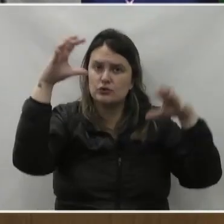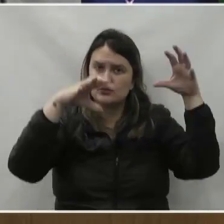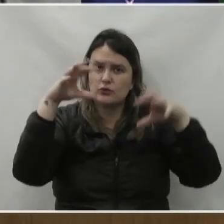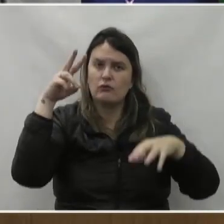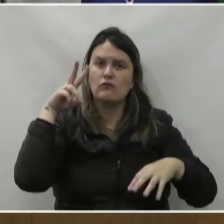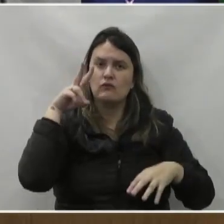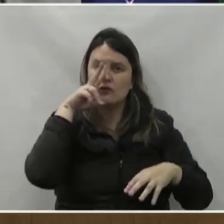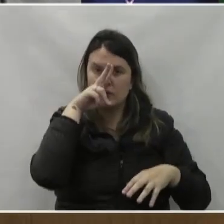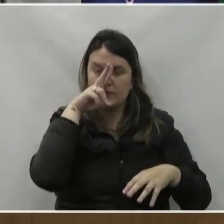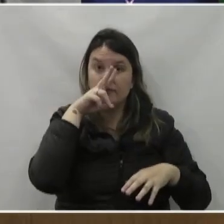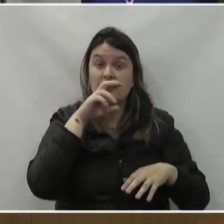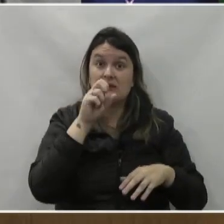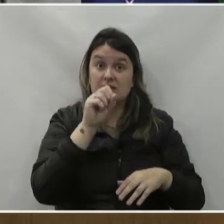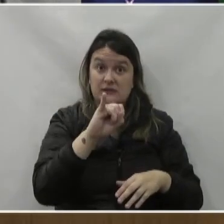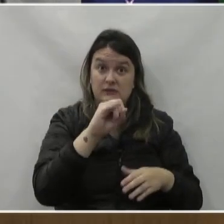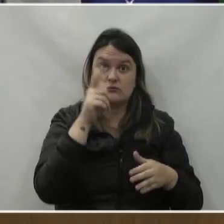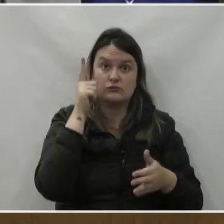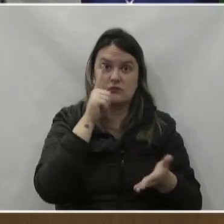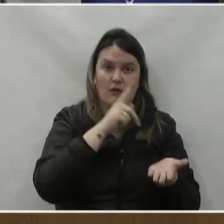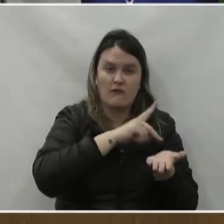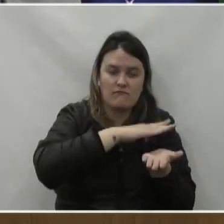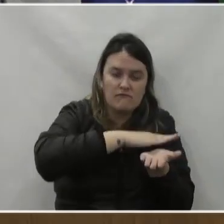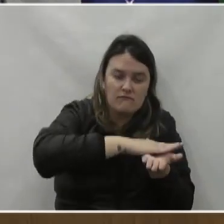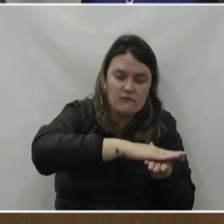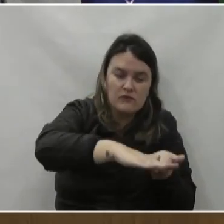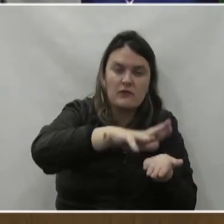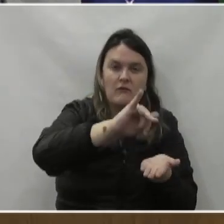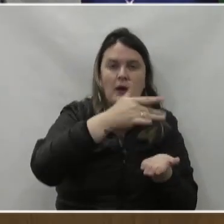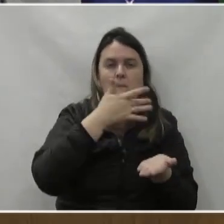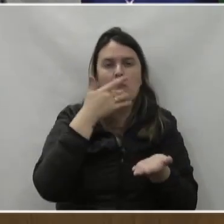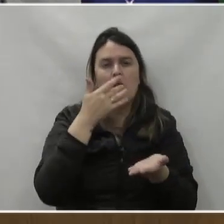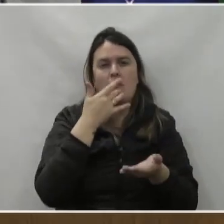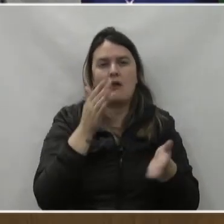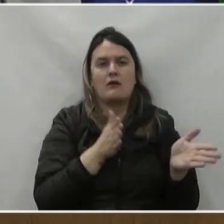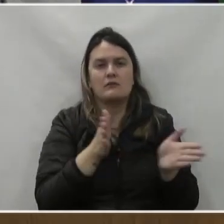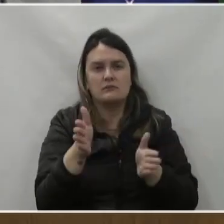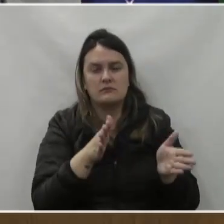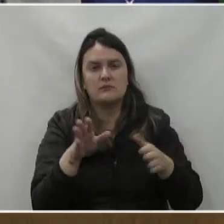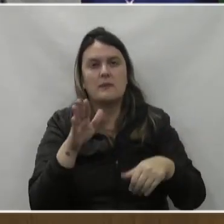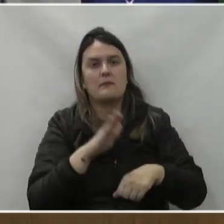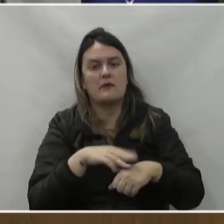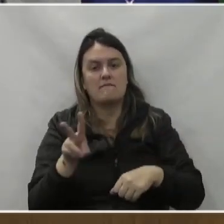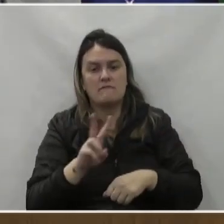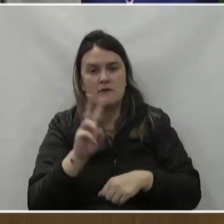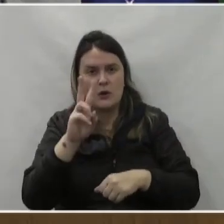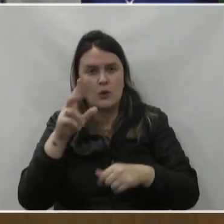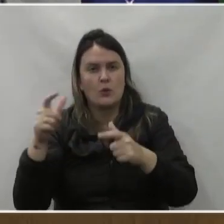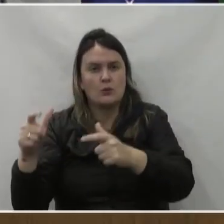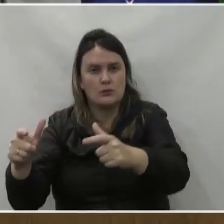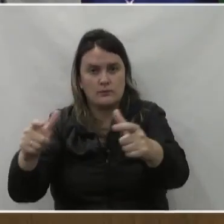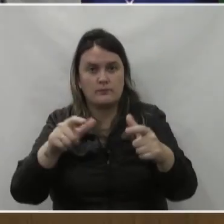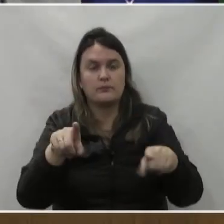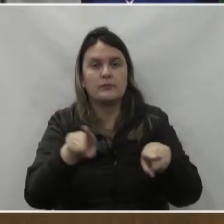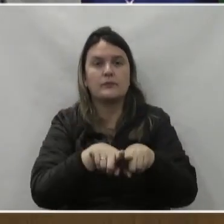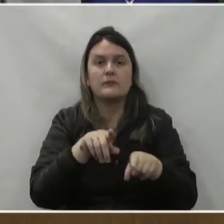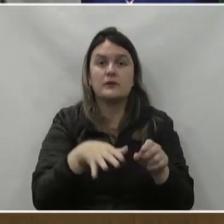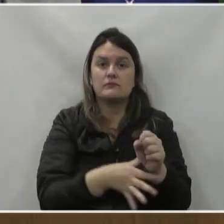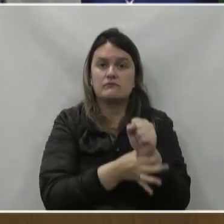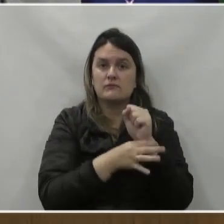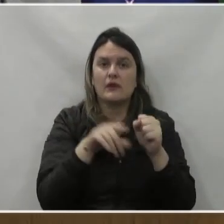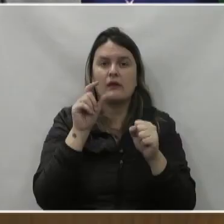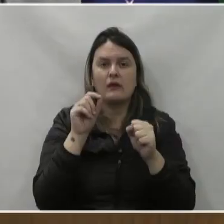chuvosos. A pavimentação trará melhores condições de mobilidade, valorização dos imóveis e mais segurança